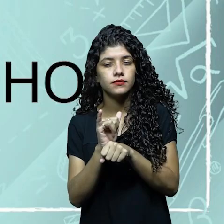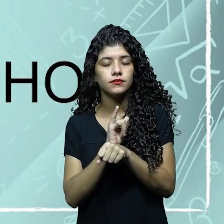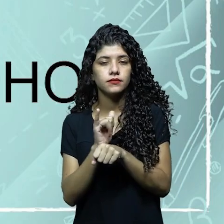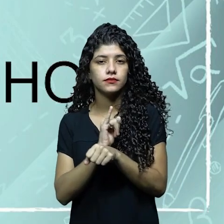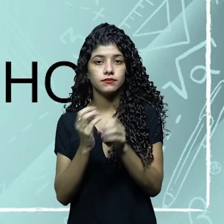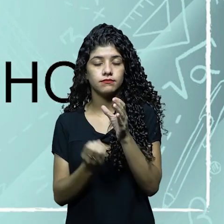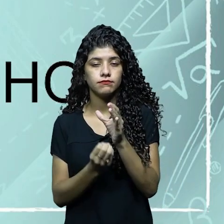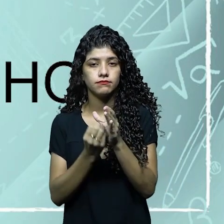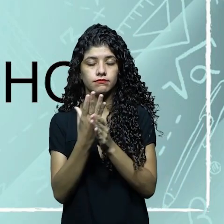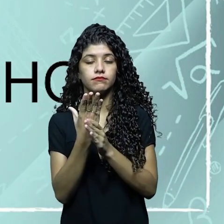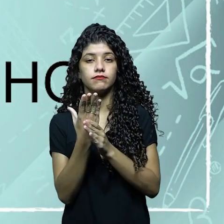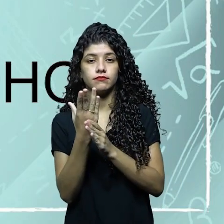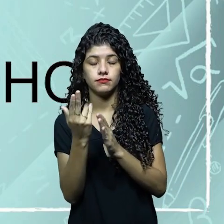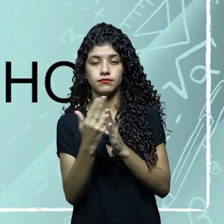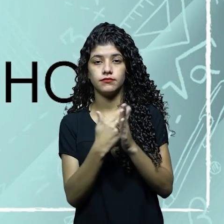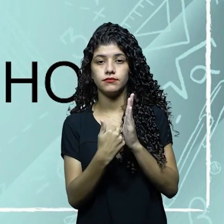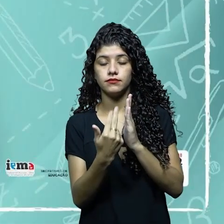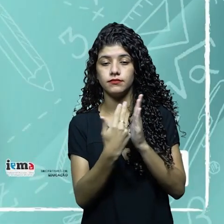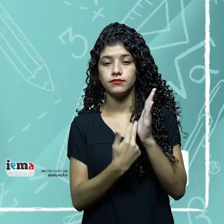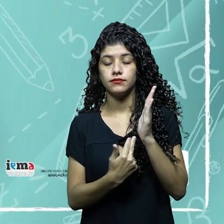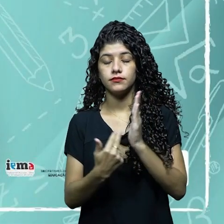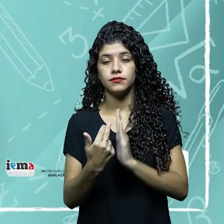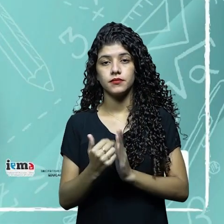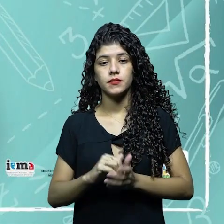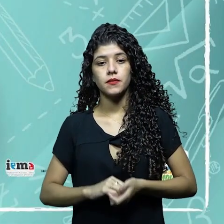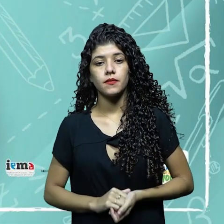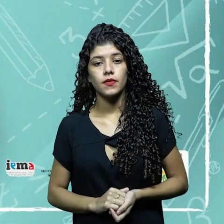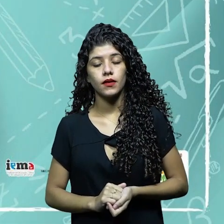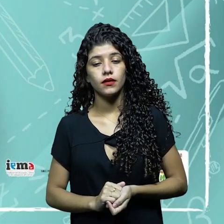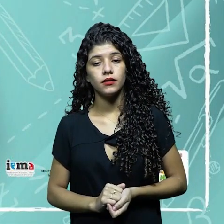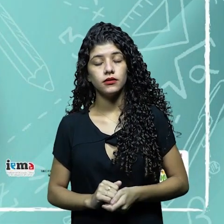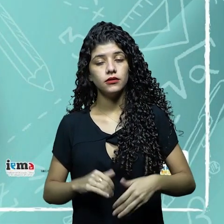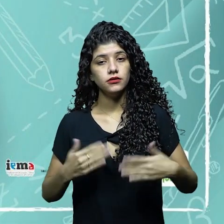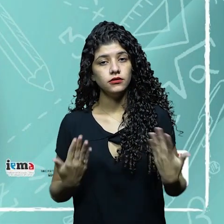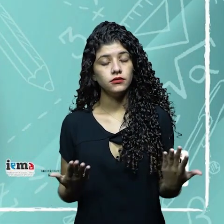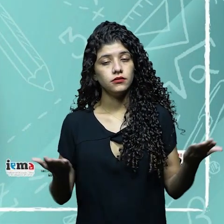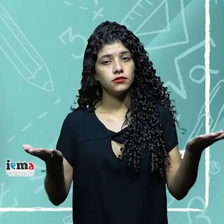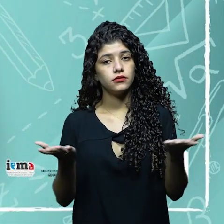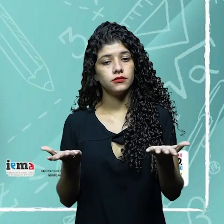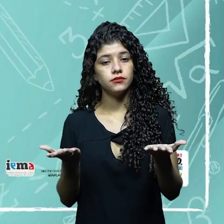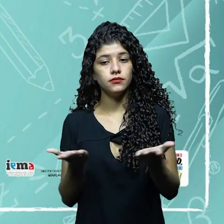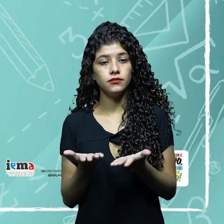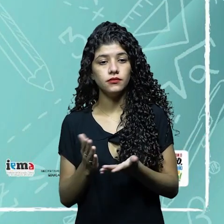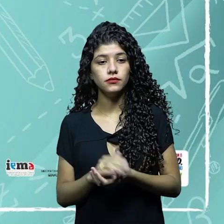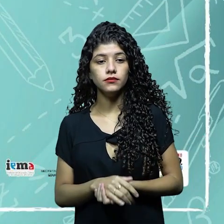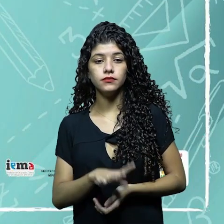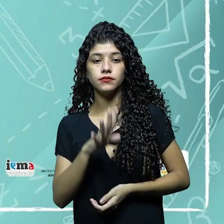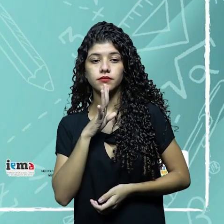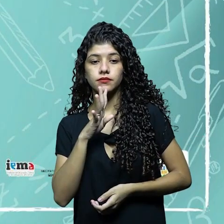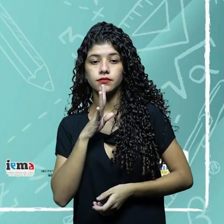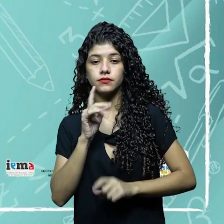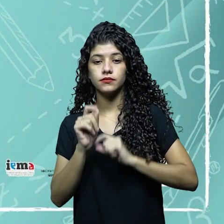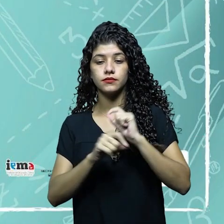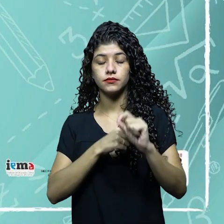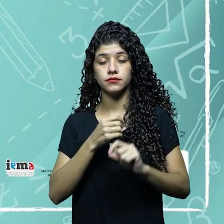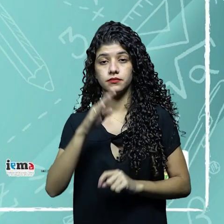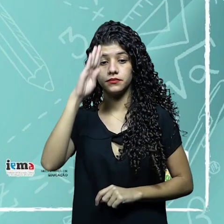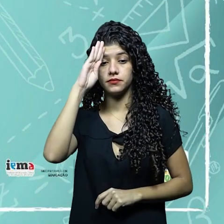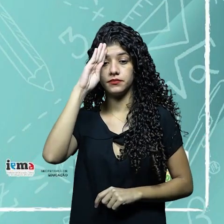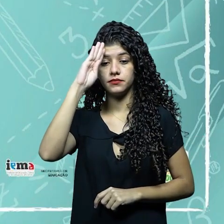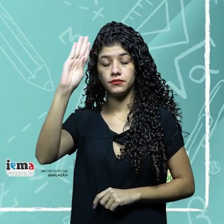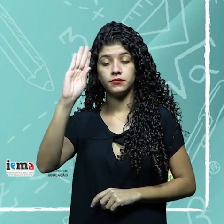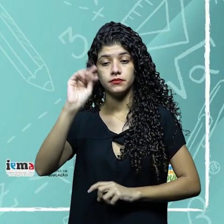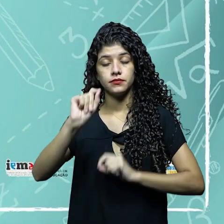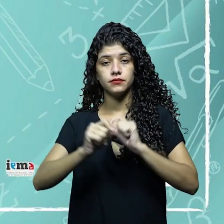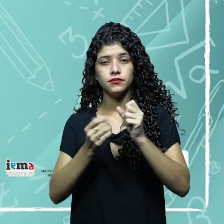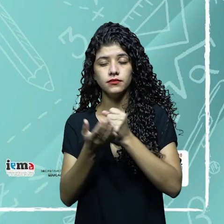né, propriamente de criação de desenhos, né? Então, vamos conhecer aqui uma das principais,